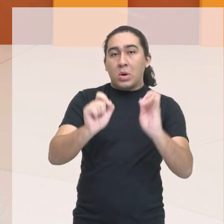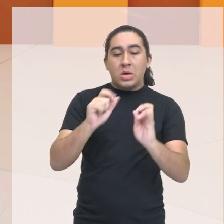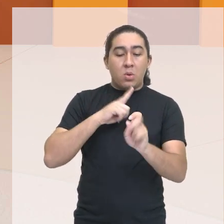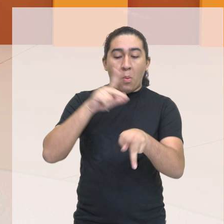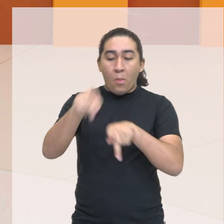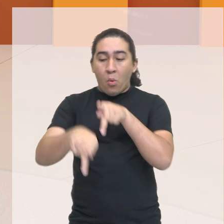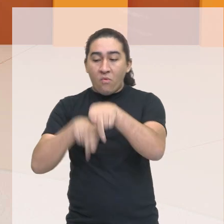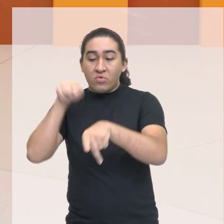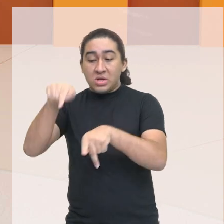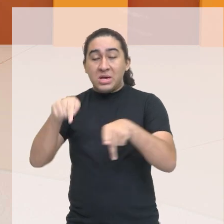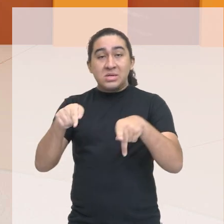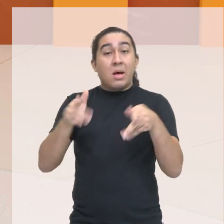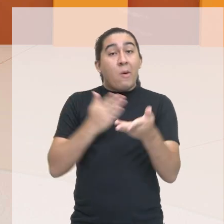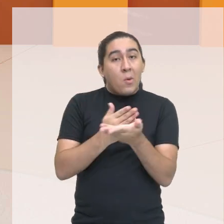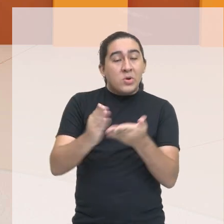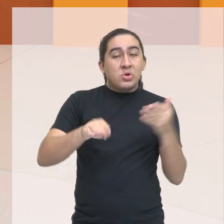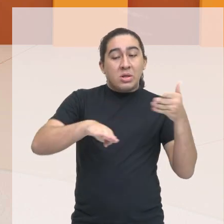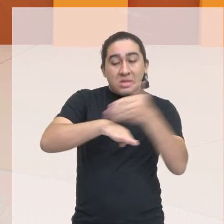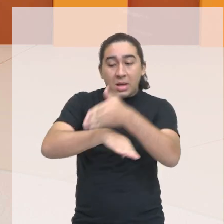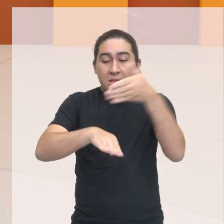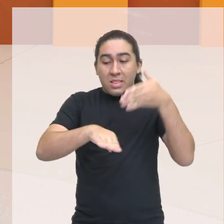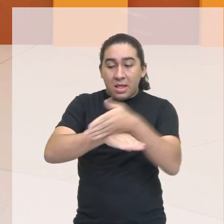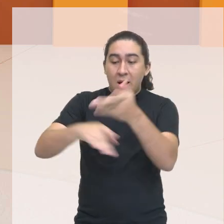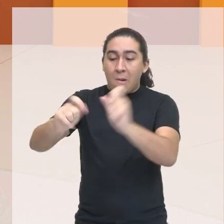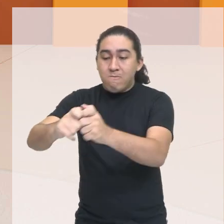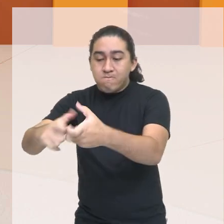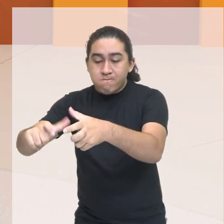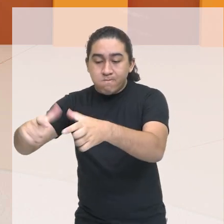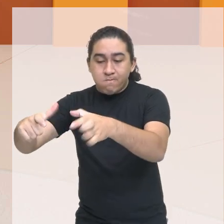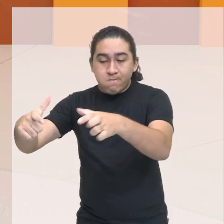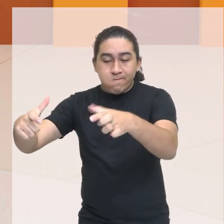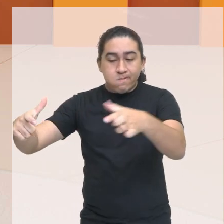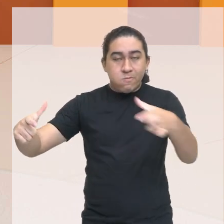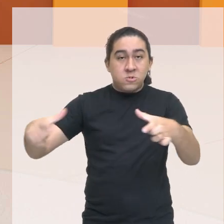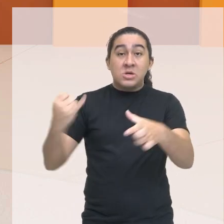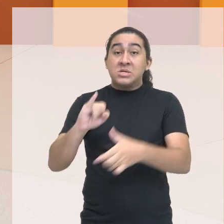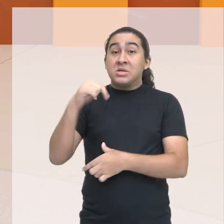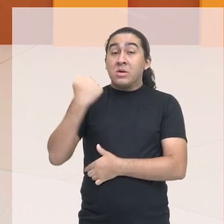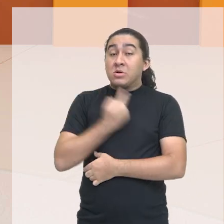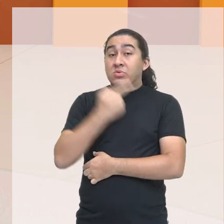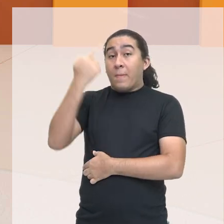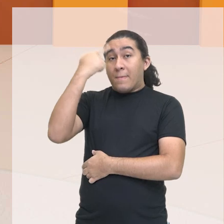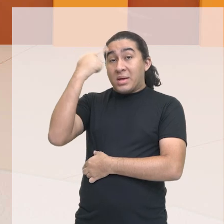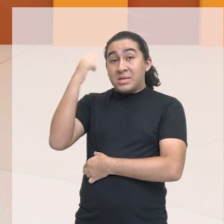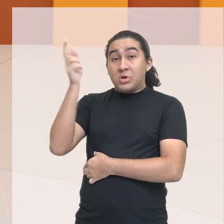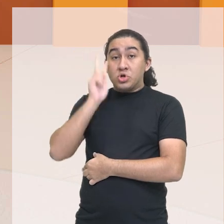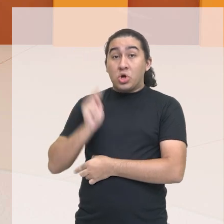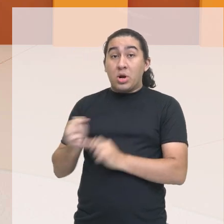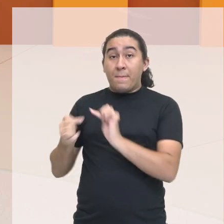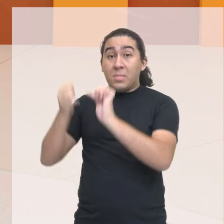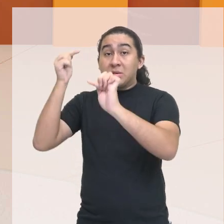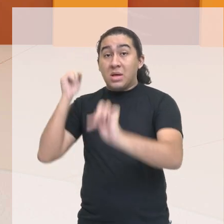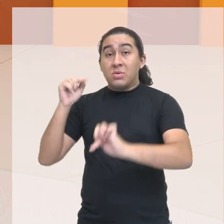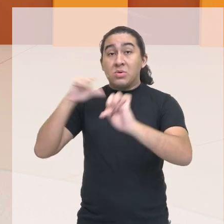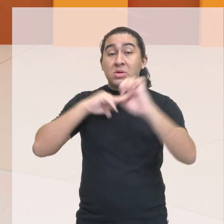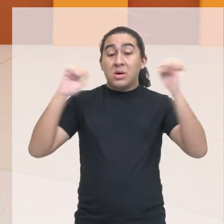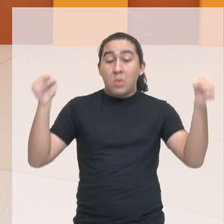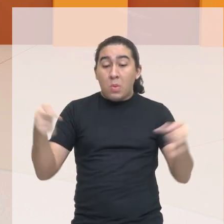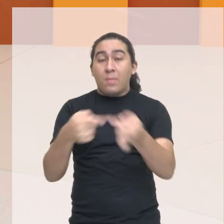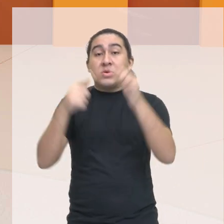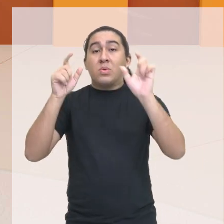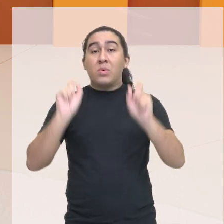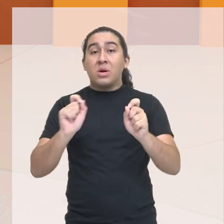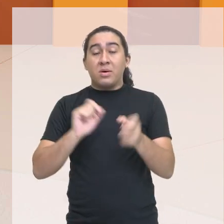aumento populacional, quando estamos falando, né, de história antiga, isso está conectado ao quê?